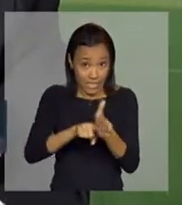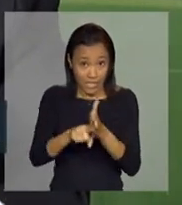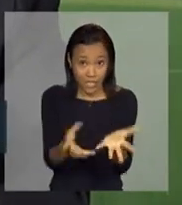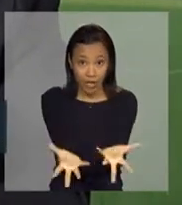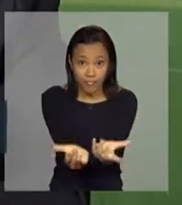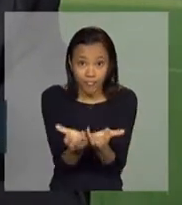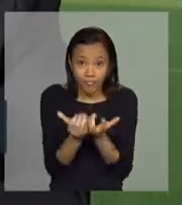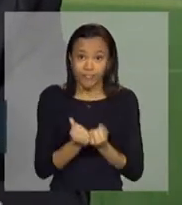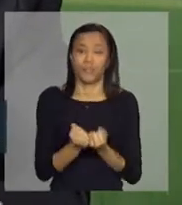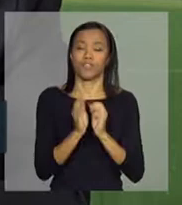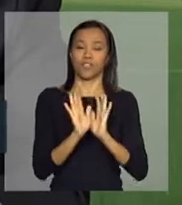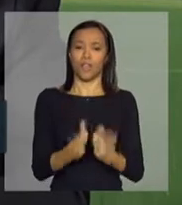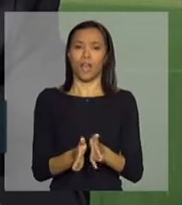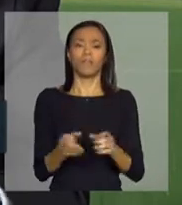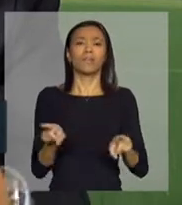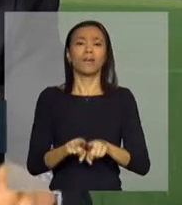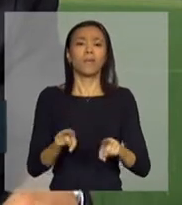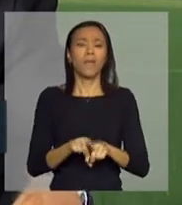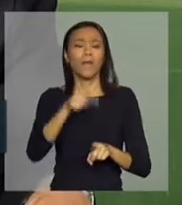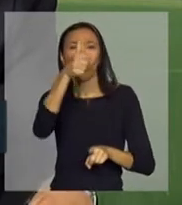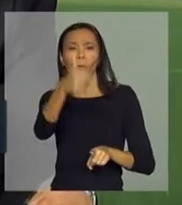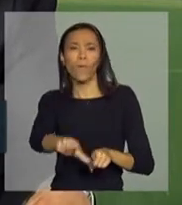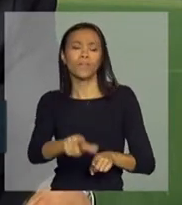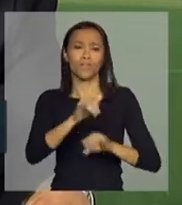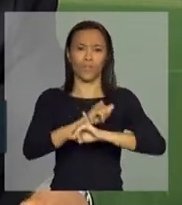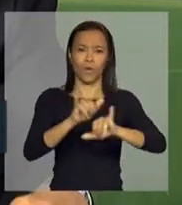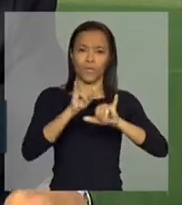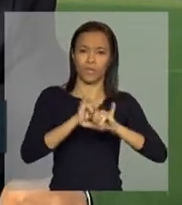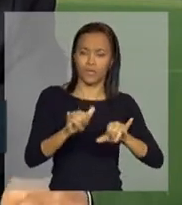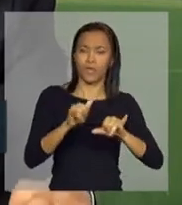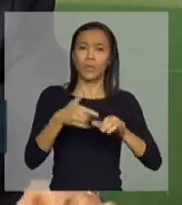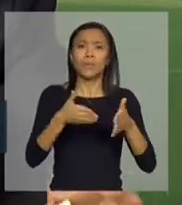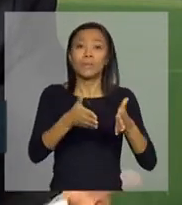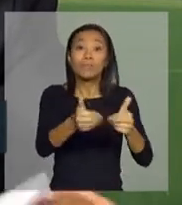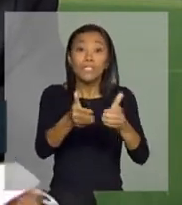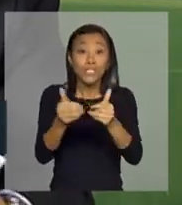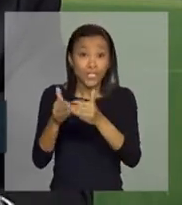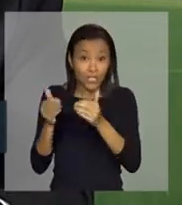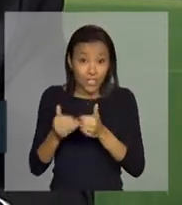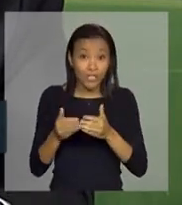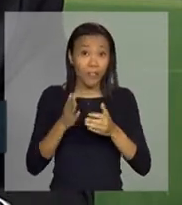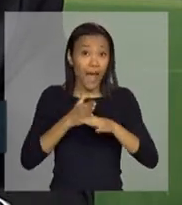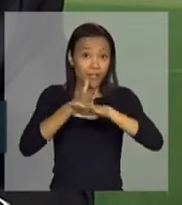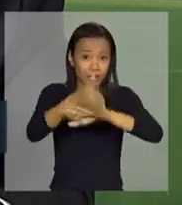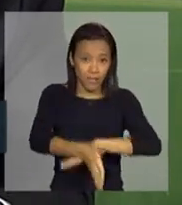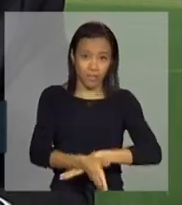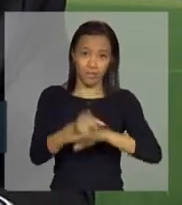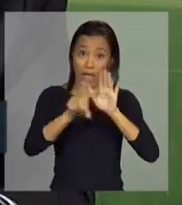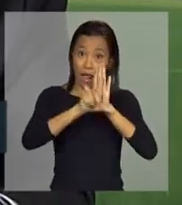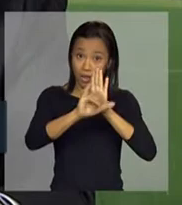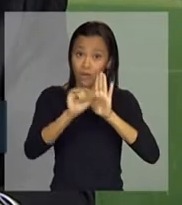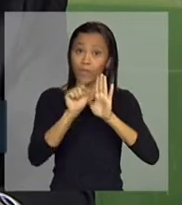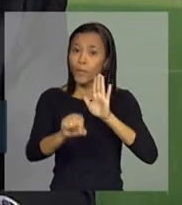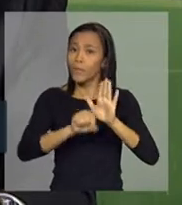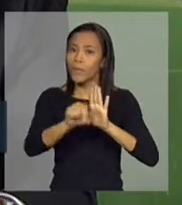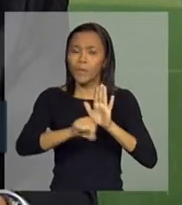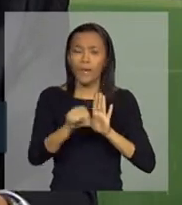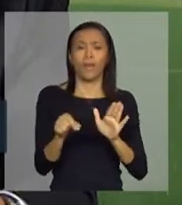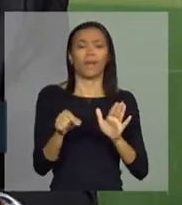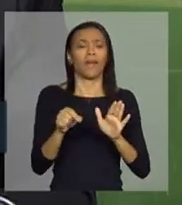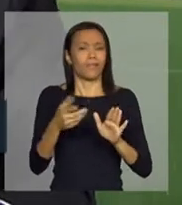procura o a concentração dos pedidos de acesso tem ocorrido ah